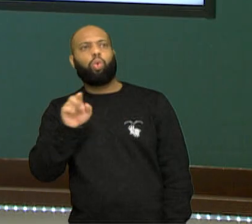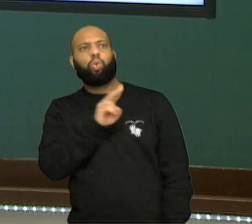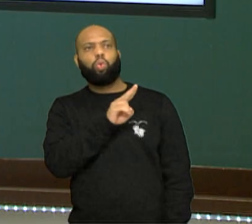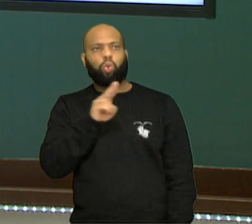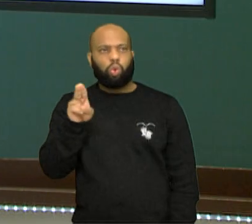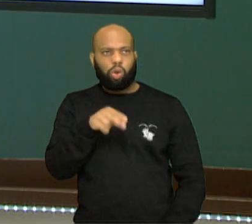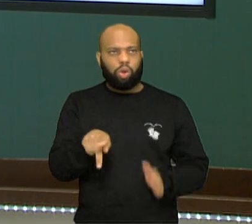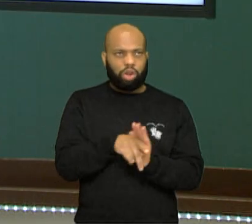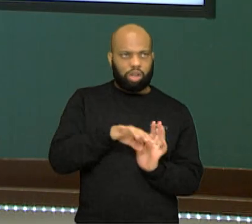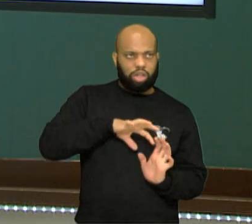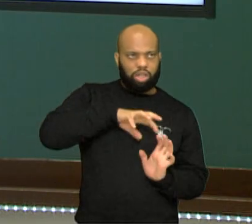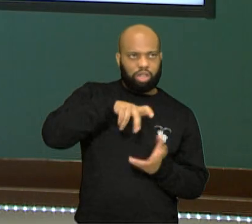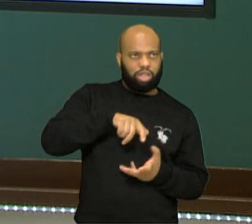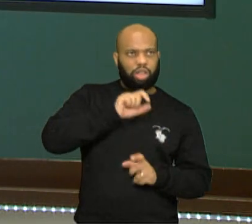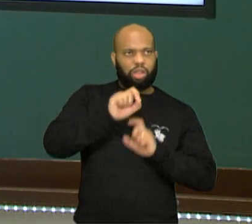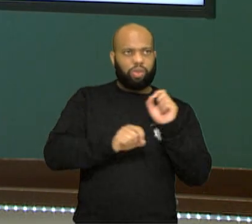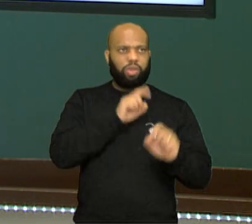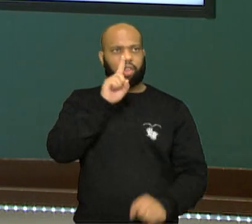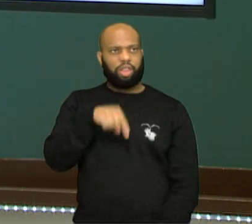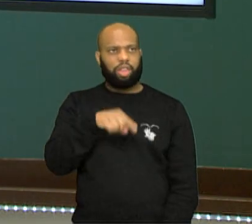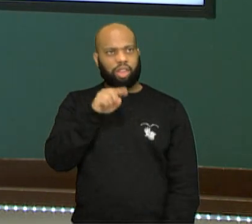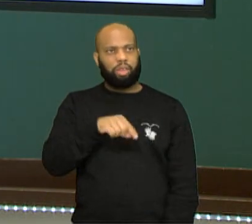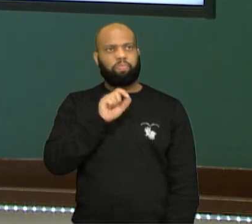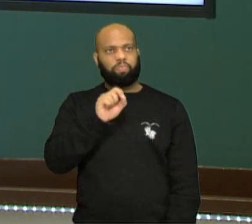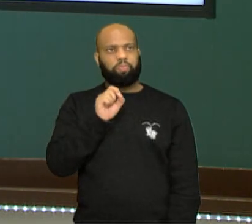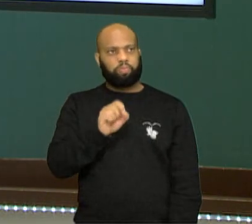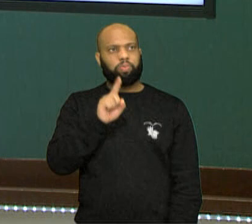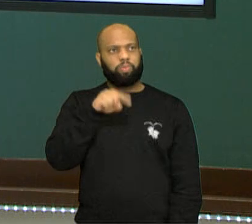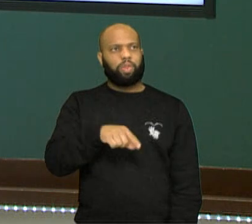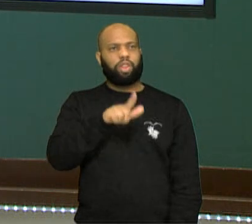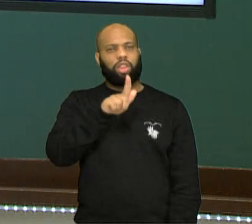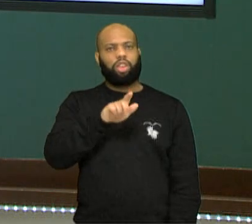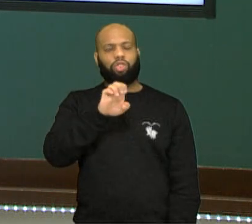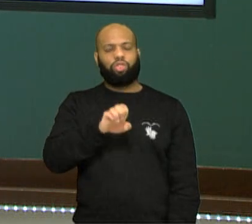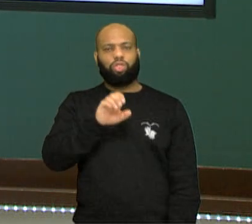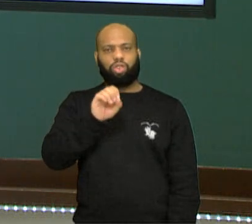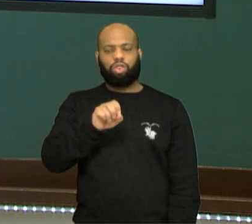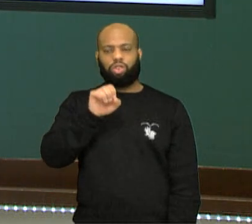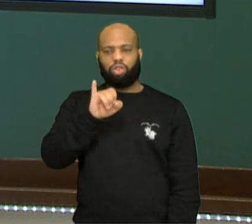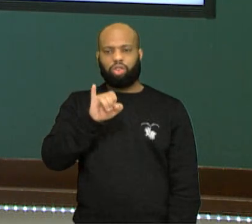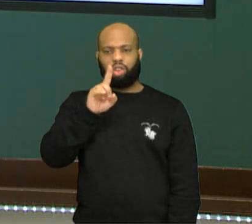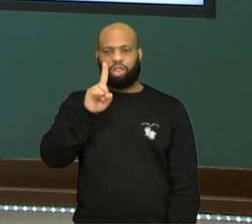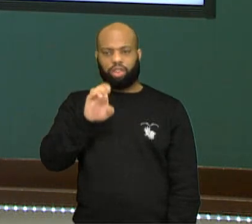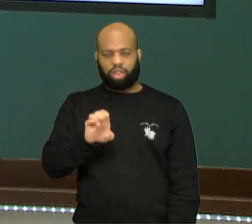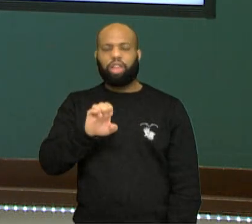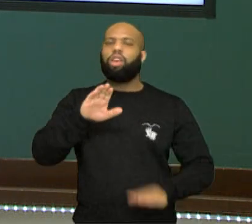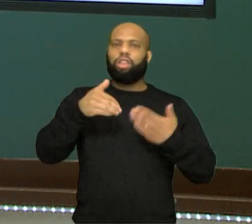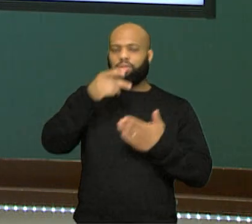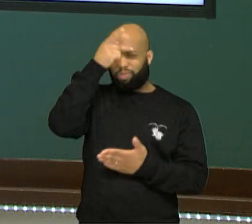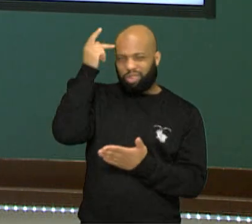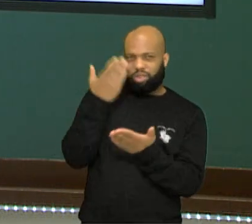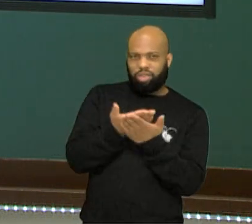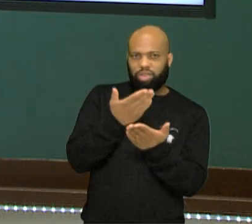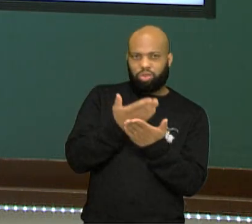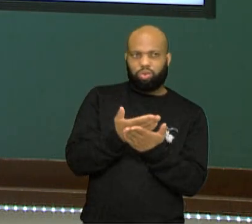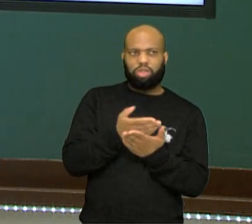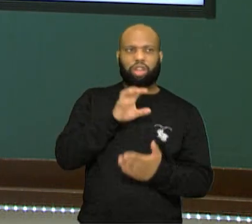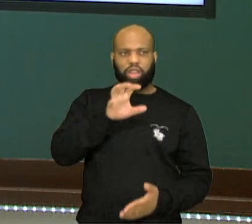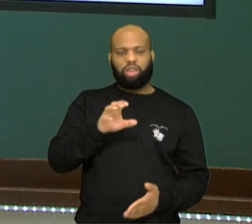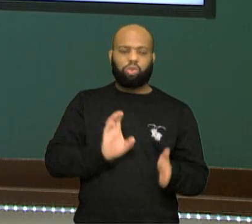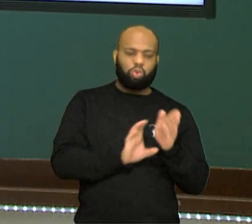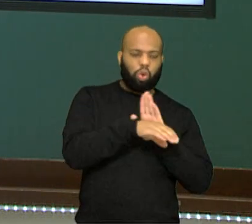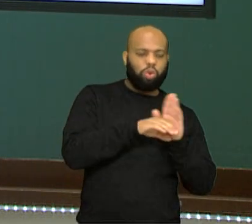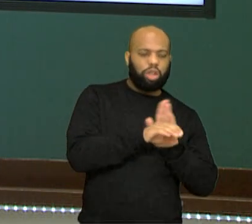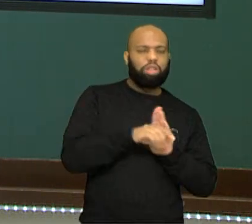forma geométrica que há uma variação. Então, esses caras que estudam essa questão da geodésia, eles utilizam, ora um